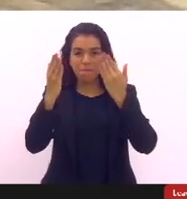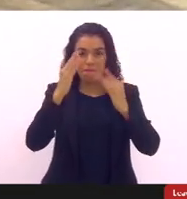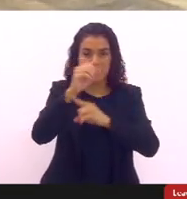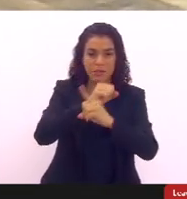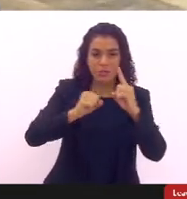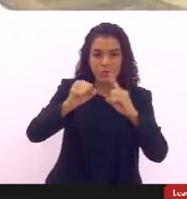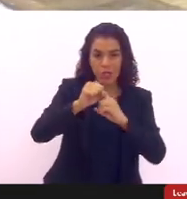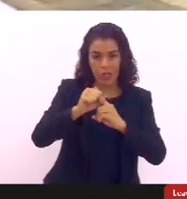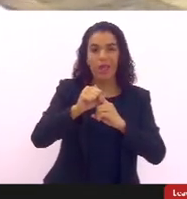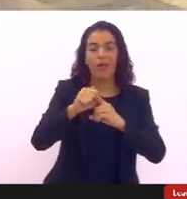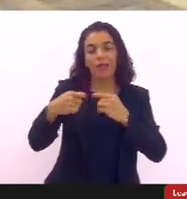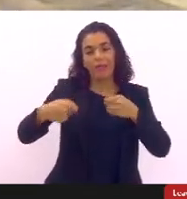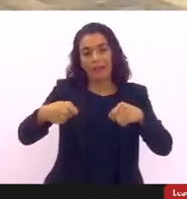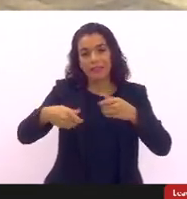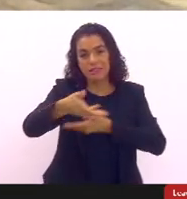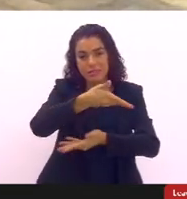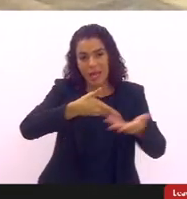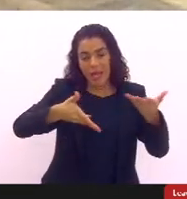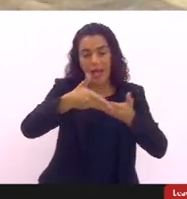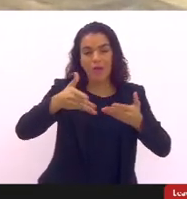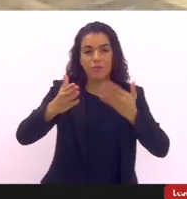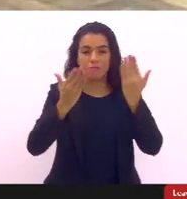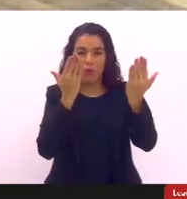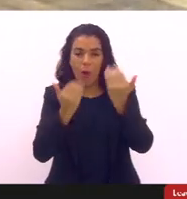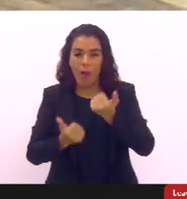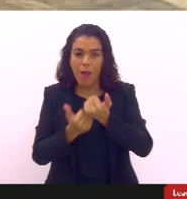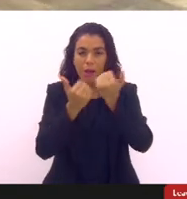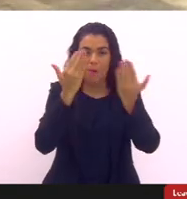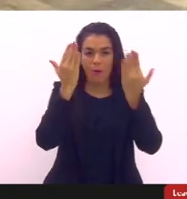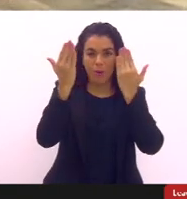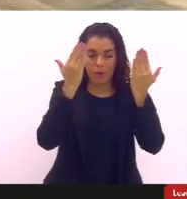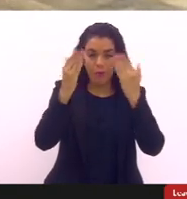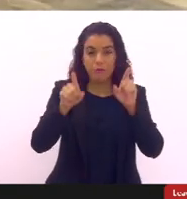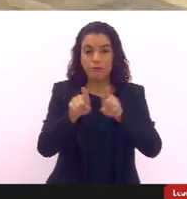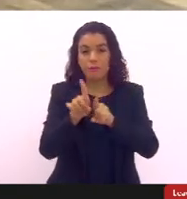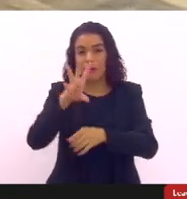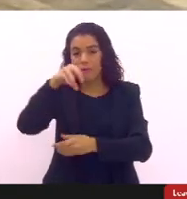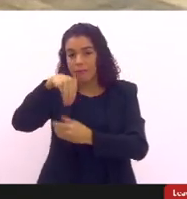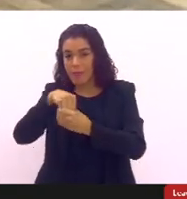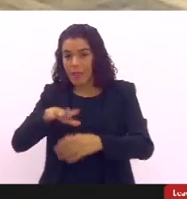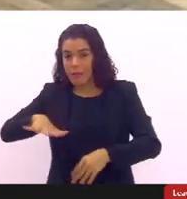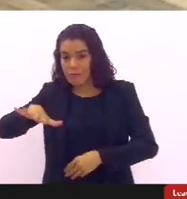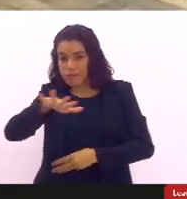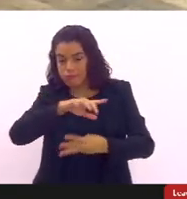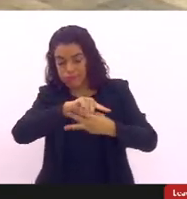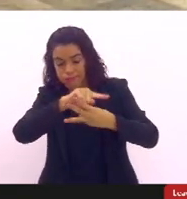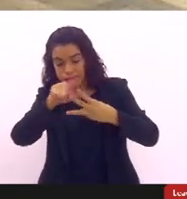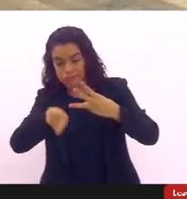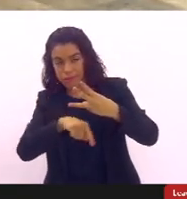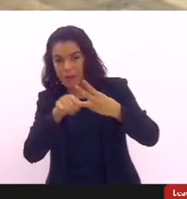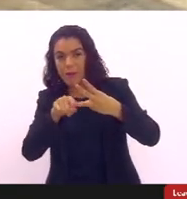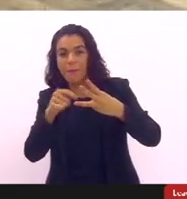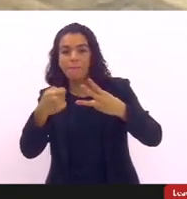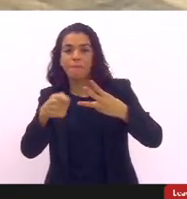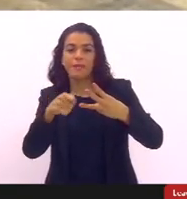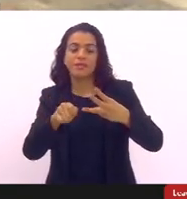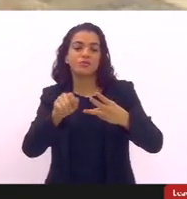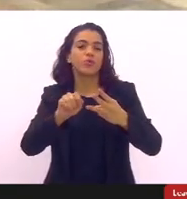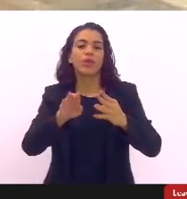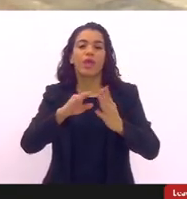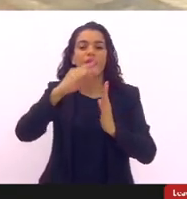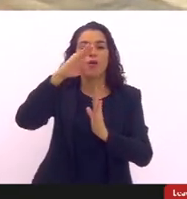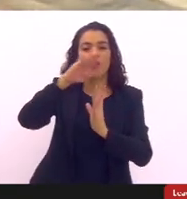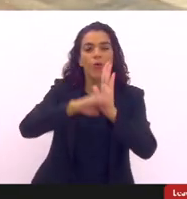sociais e psicológicos. E dentro dessa grande linha de produção, a gente precisa abrir o prontuário médico do